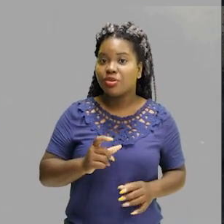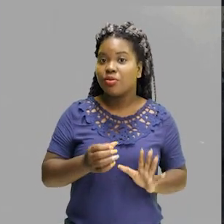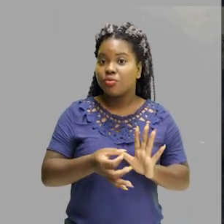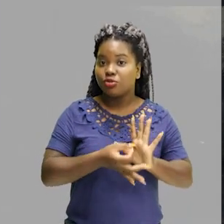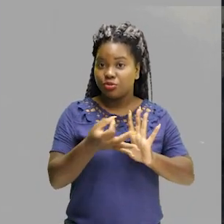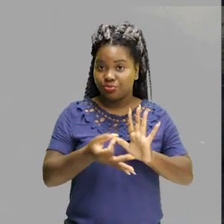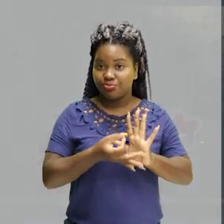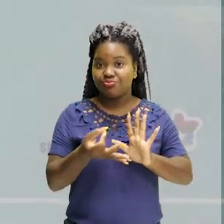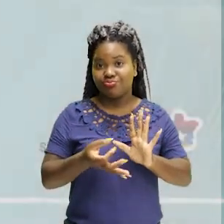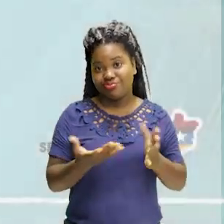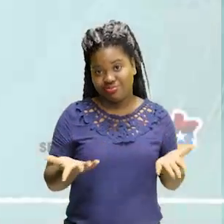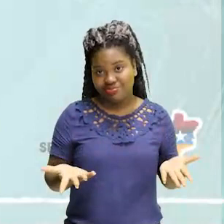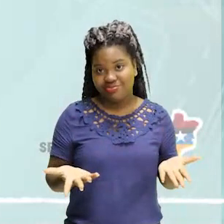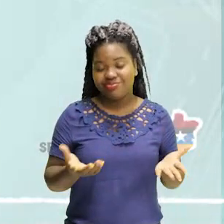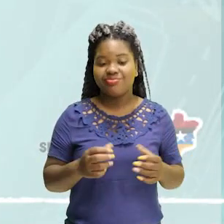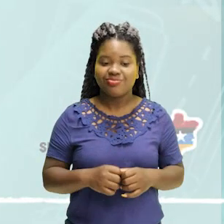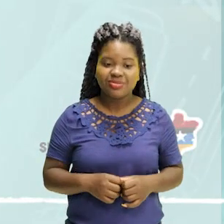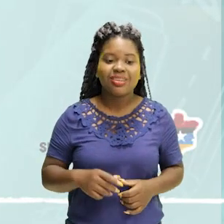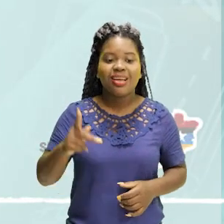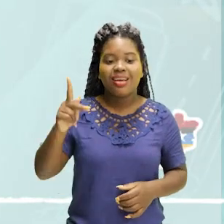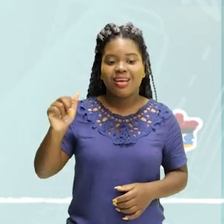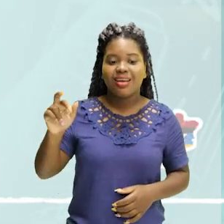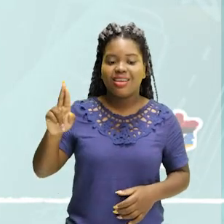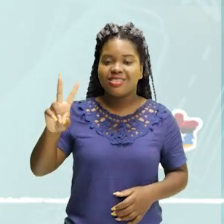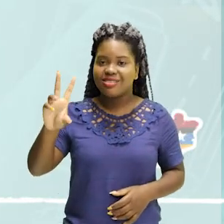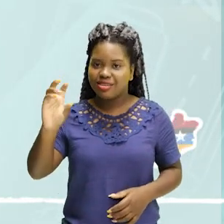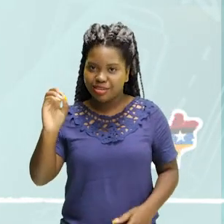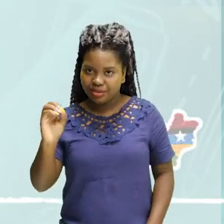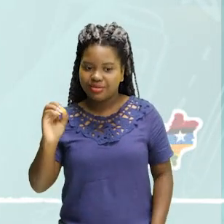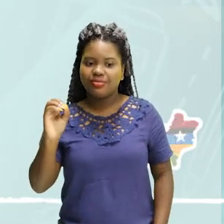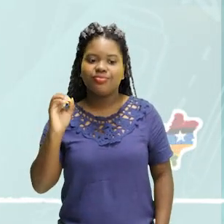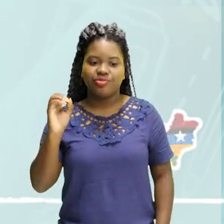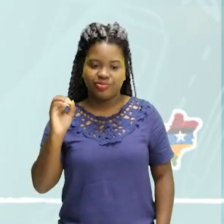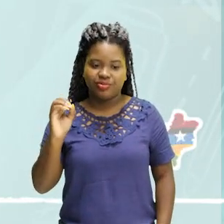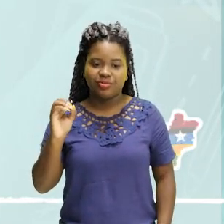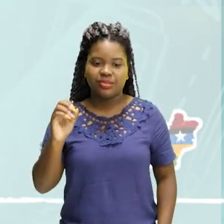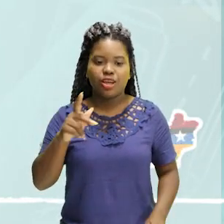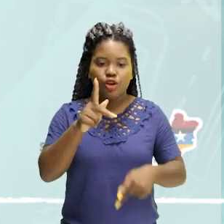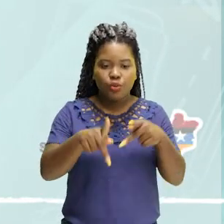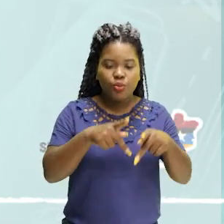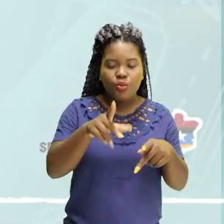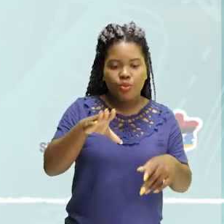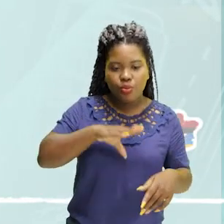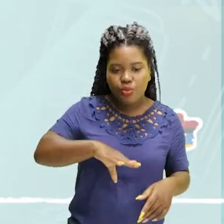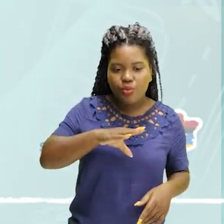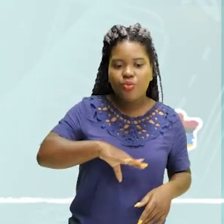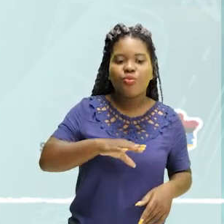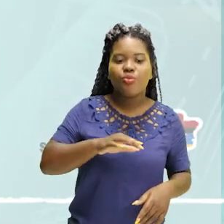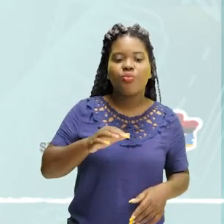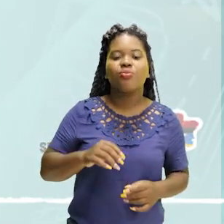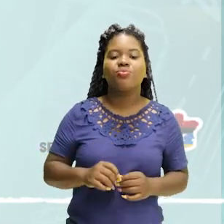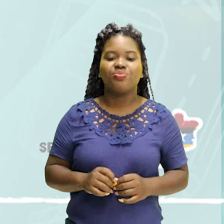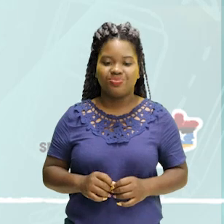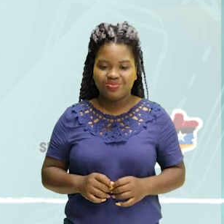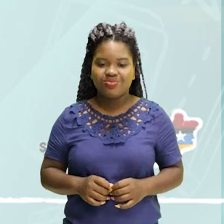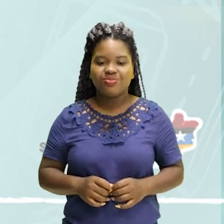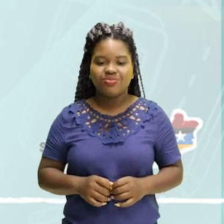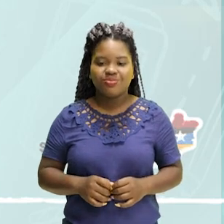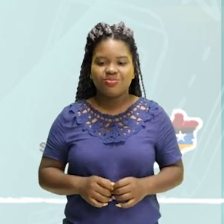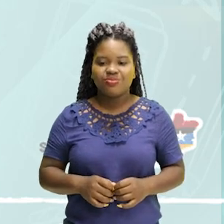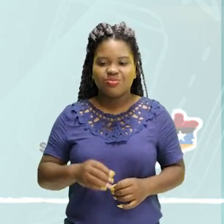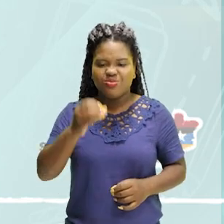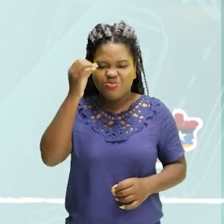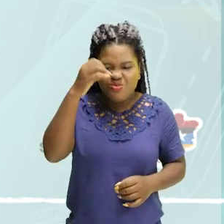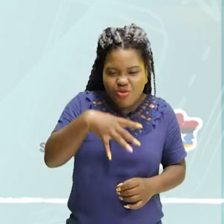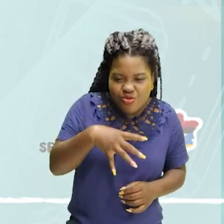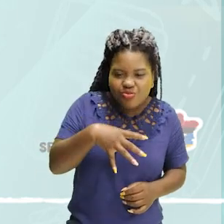crítica. Parvo representa o povo português, rude e ignorante, porém bom de